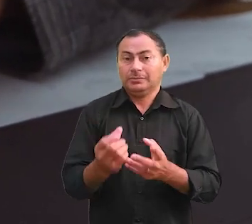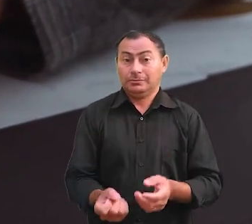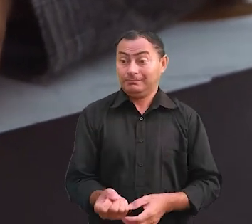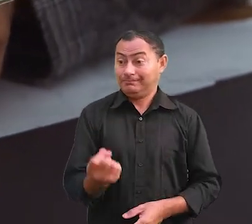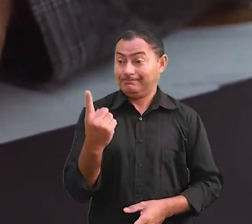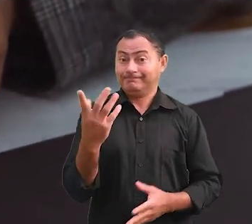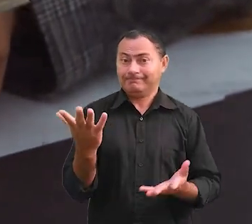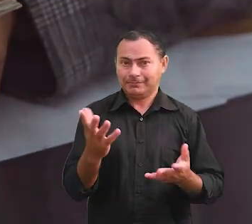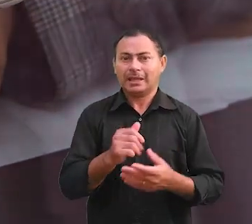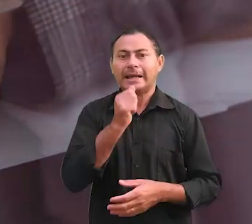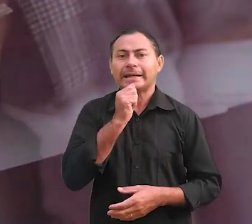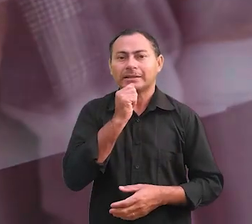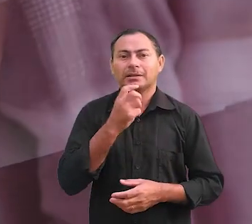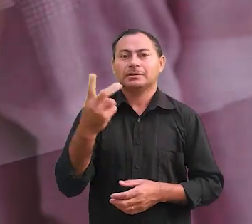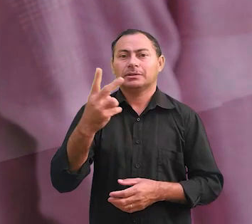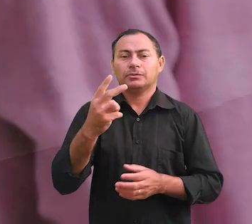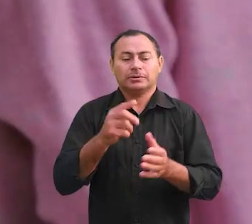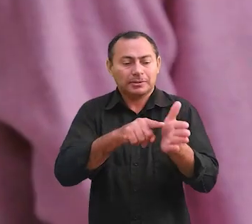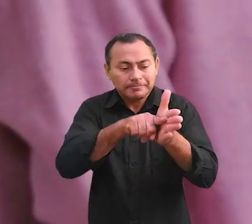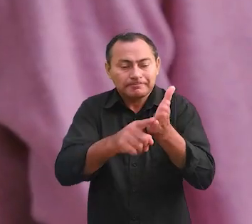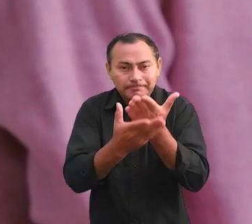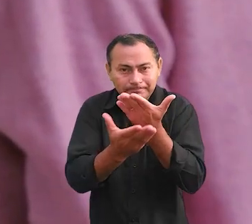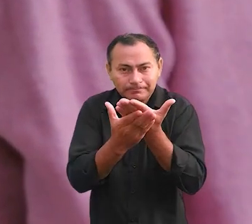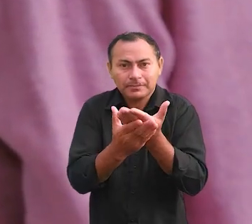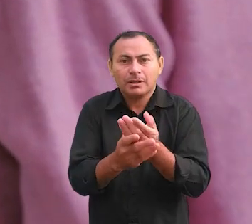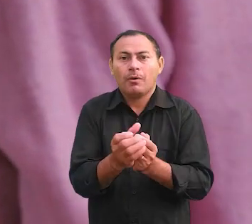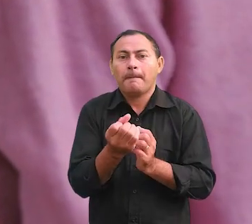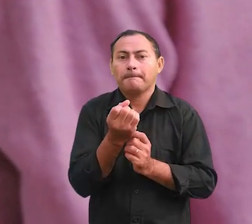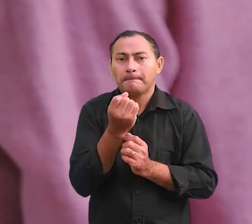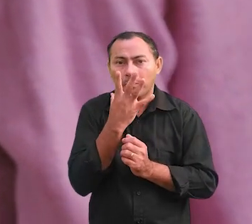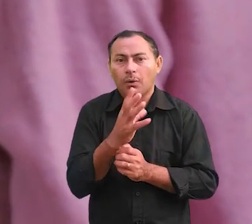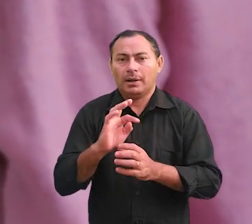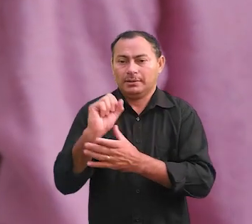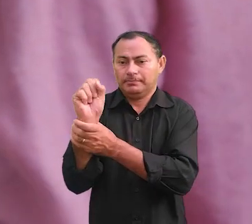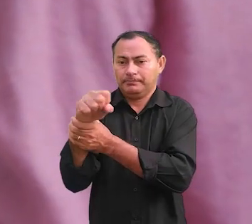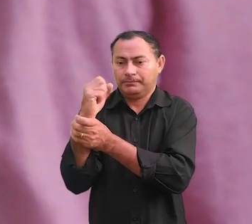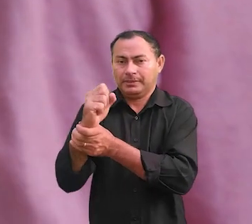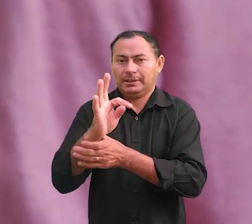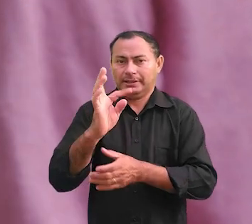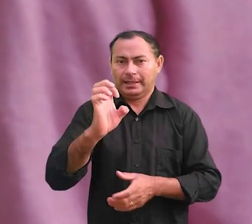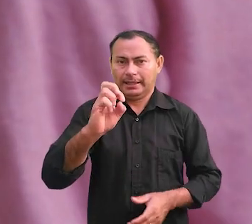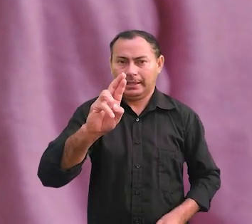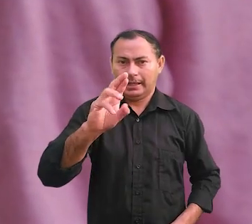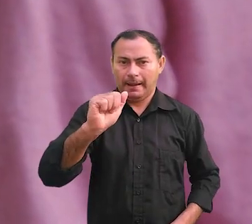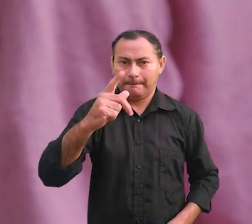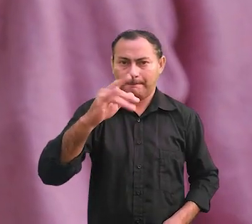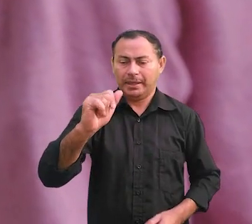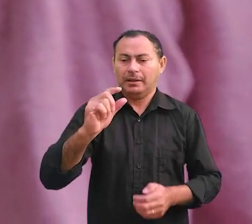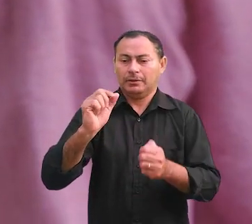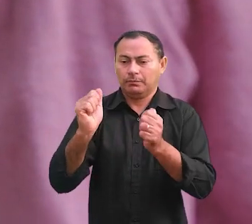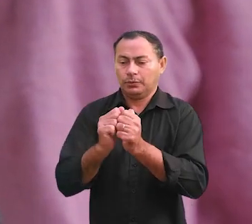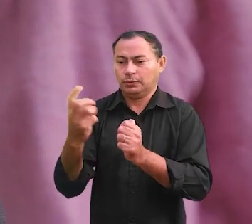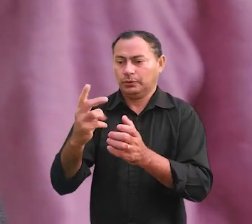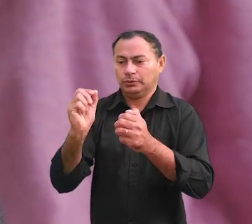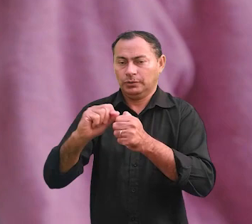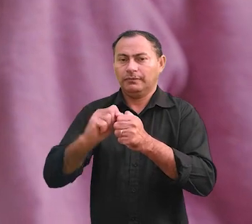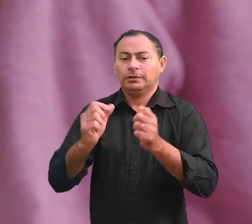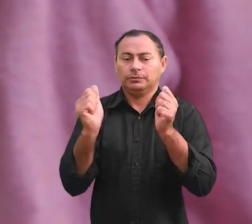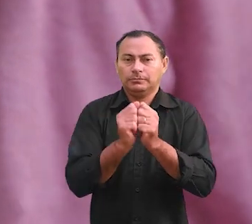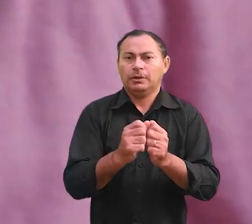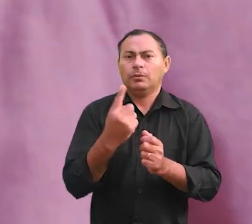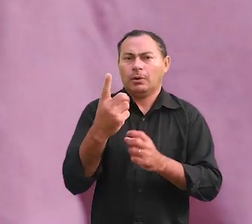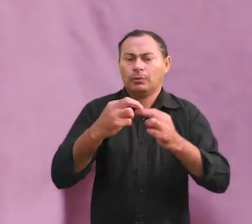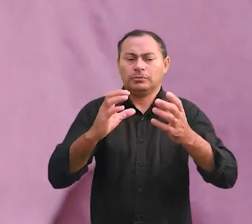dele não é incrível ainda a pesquisa uma boa terapia para o casal é fazer coisas juntos